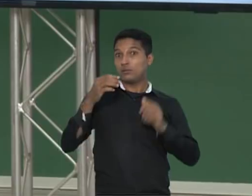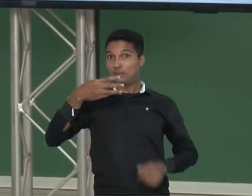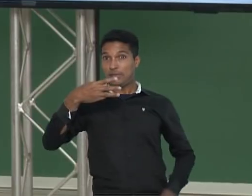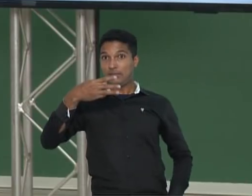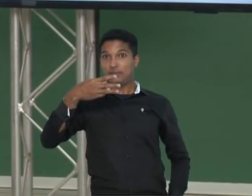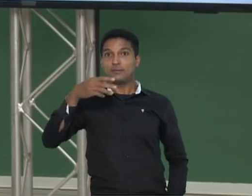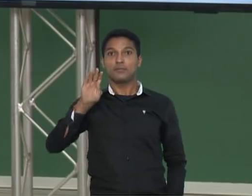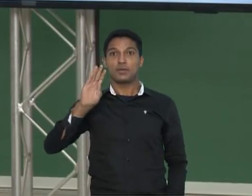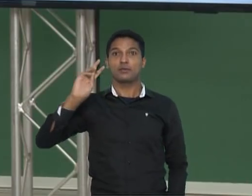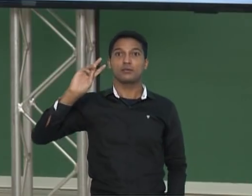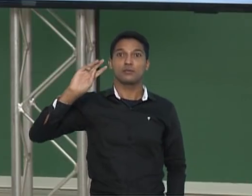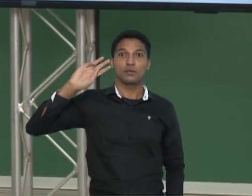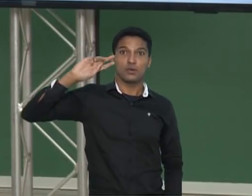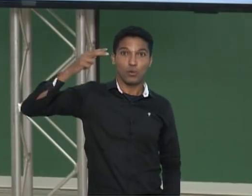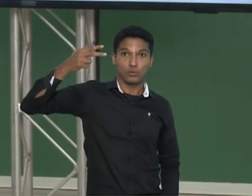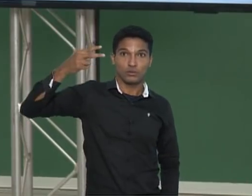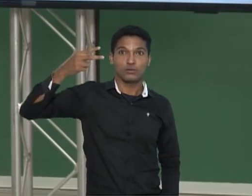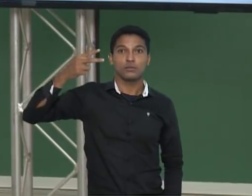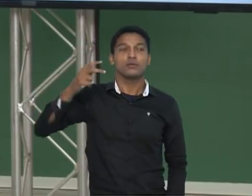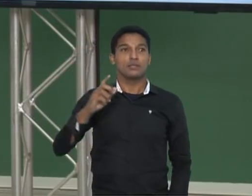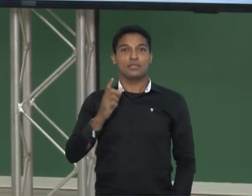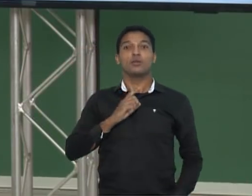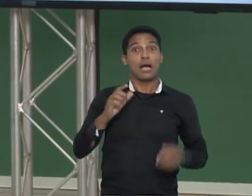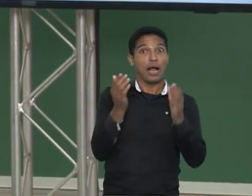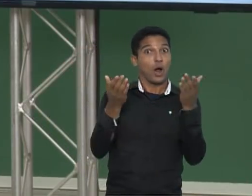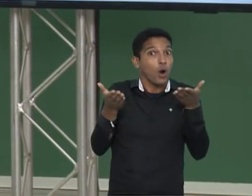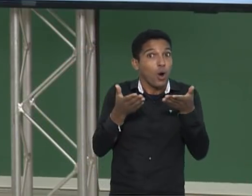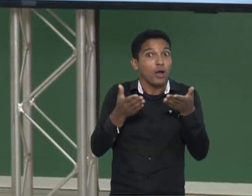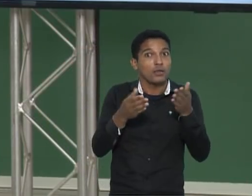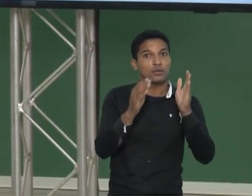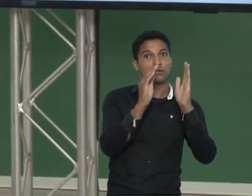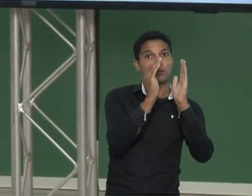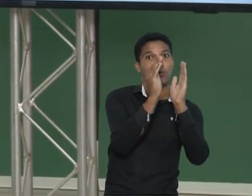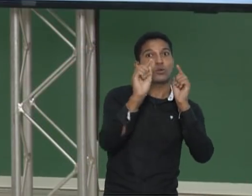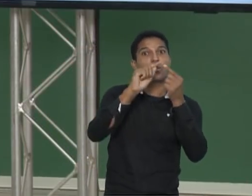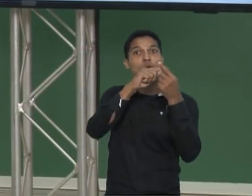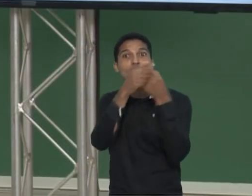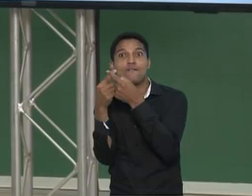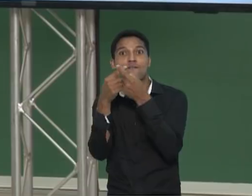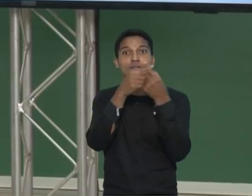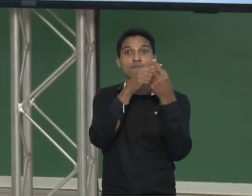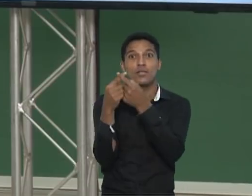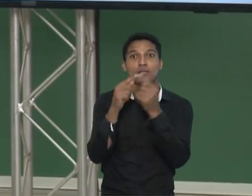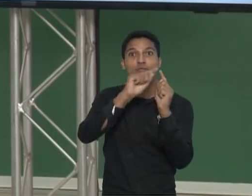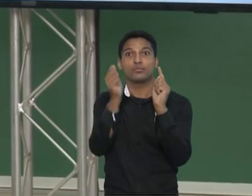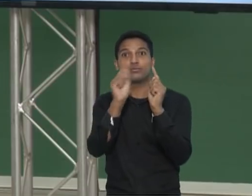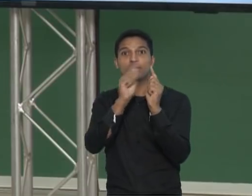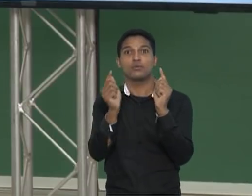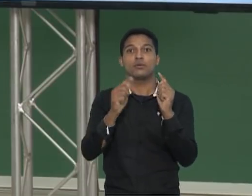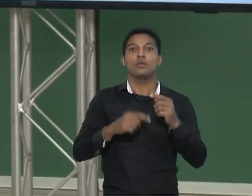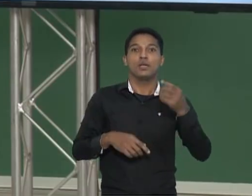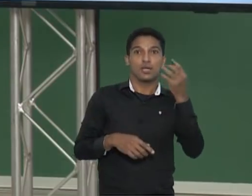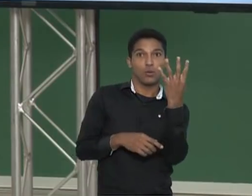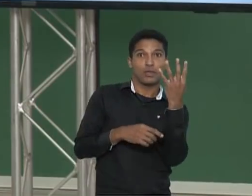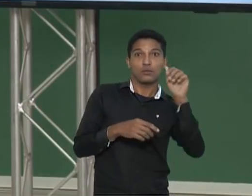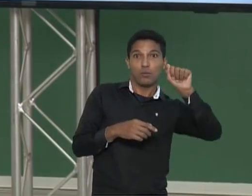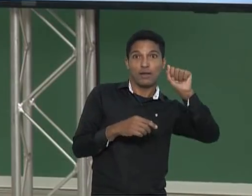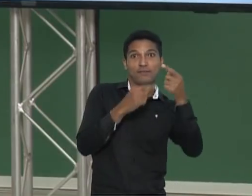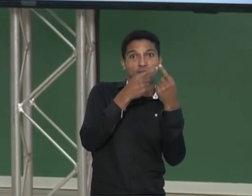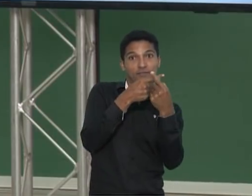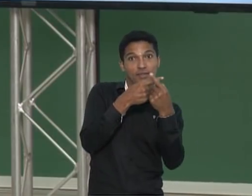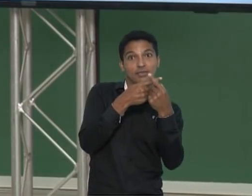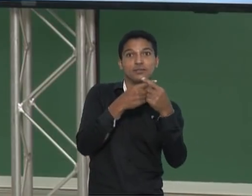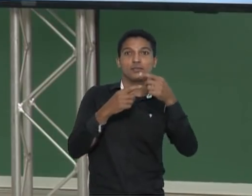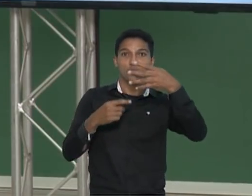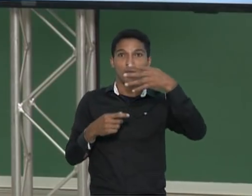aqui, nós temos pela propriedade distributiva agora, tá? Para praticar. Vamos lá. 4a vezes 4a, a gente